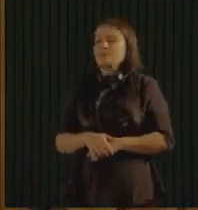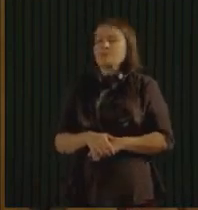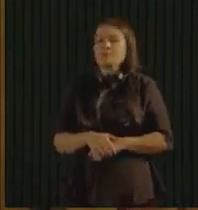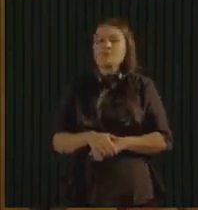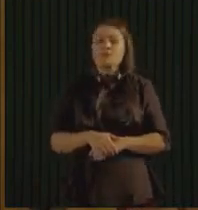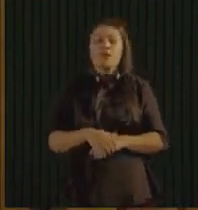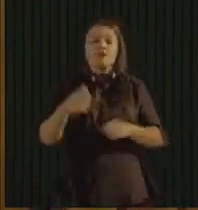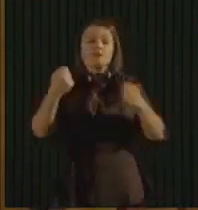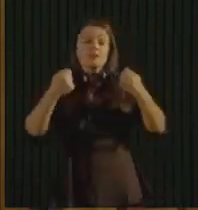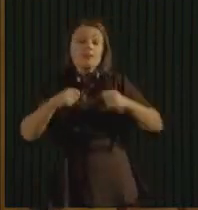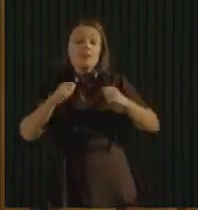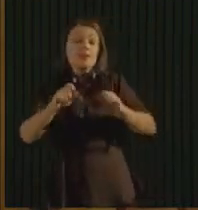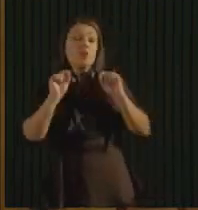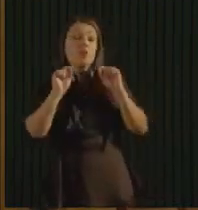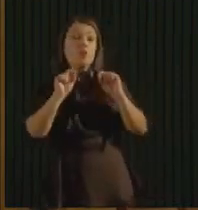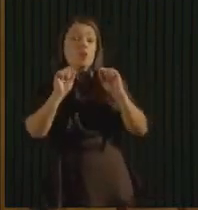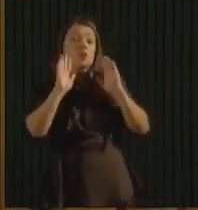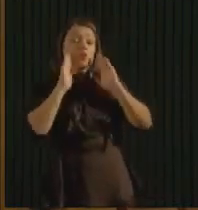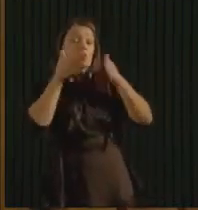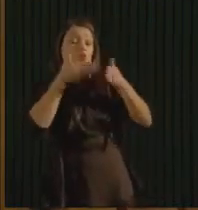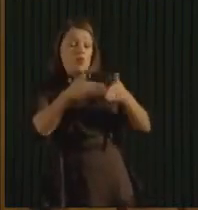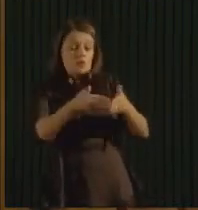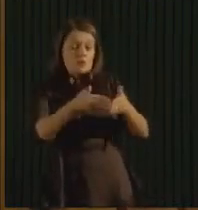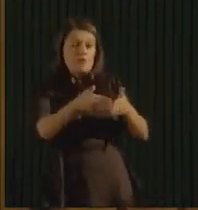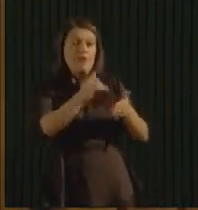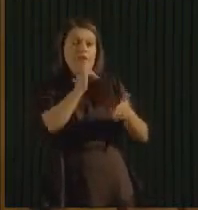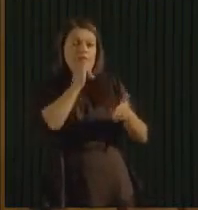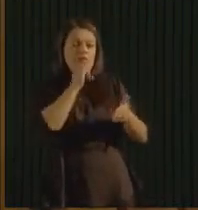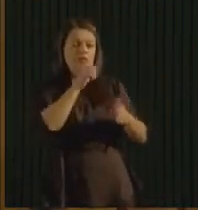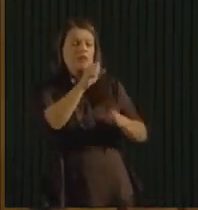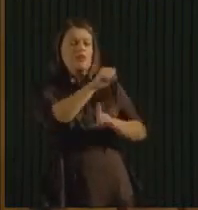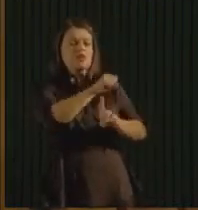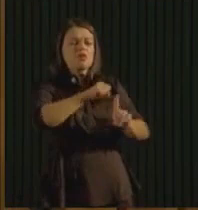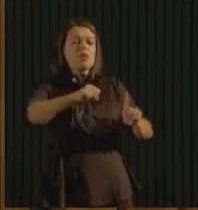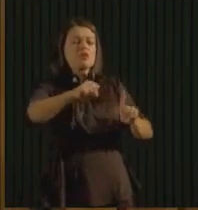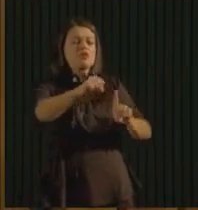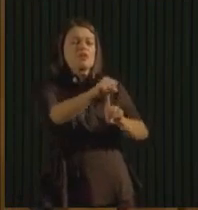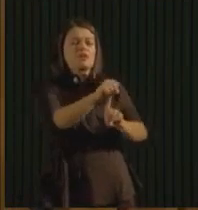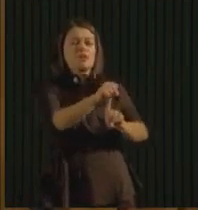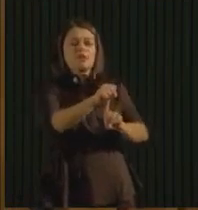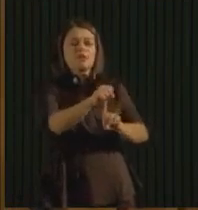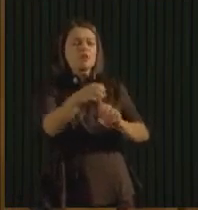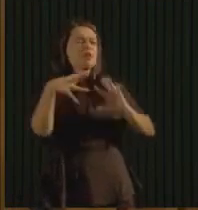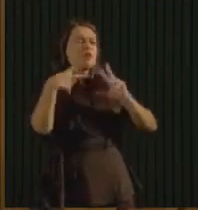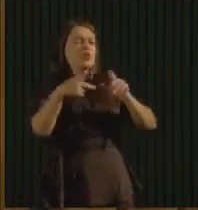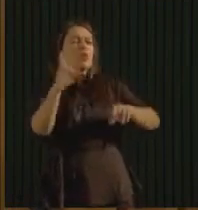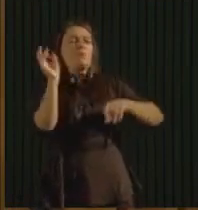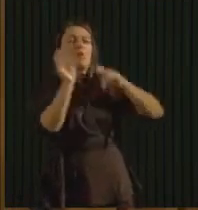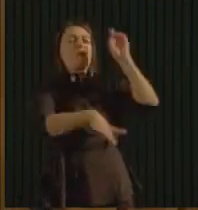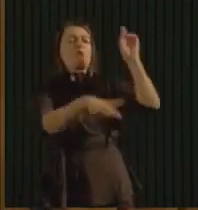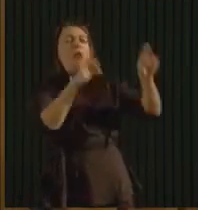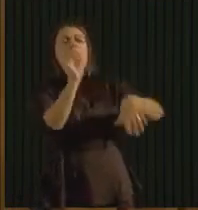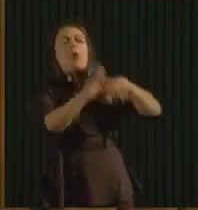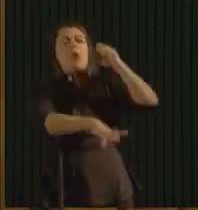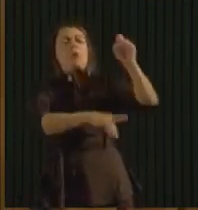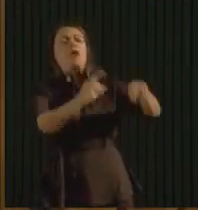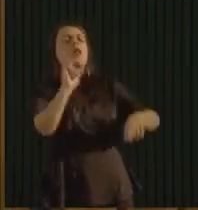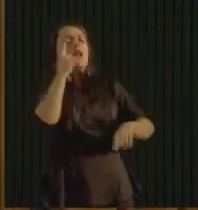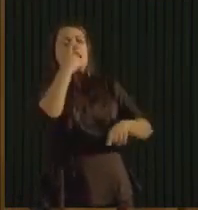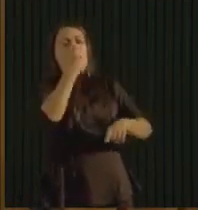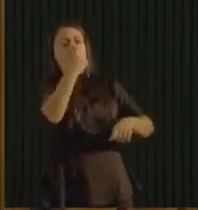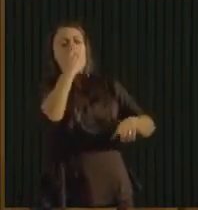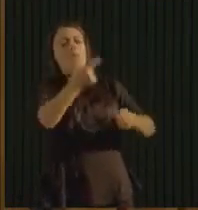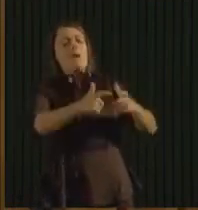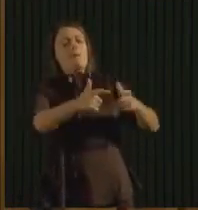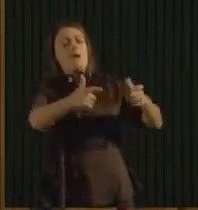sociedade em que tudo é jogado fora ao modelo de economia mais circular. Então, dentro desse